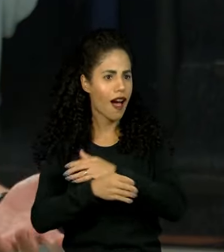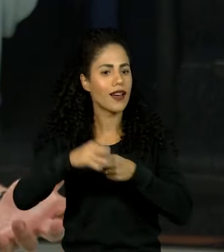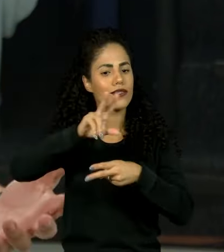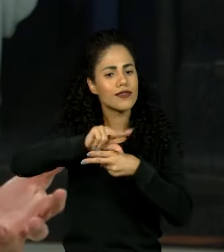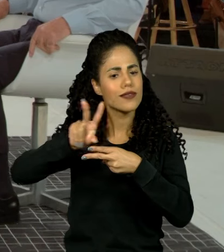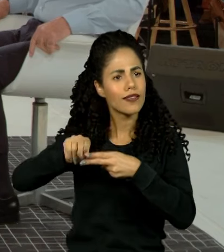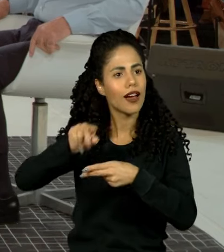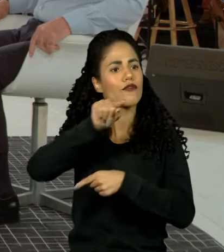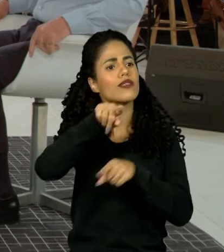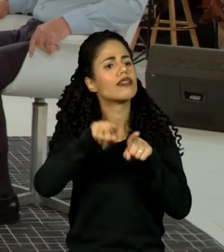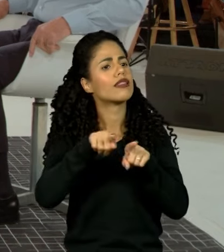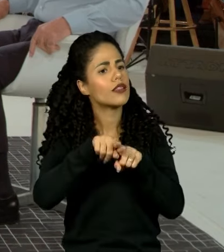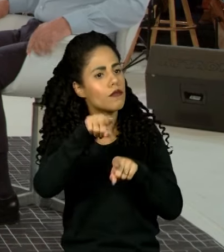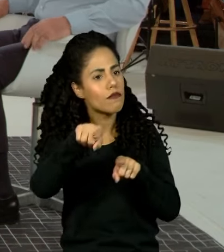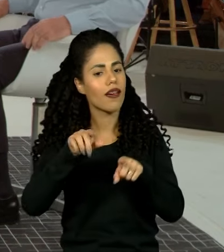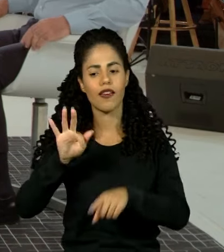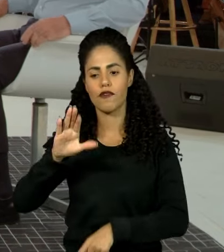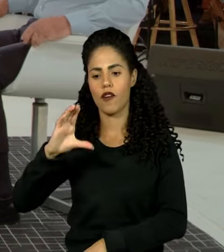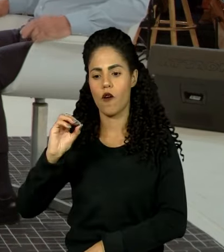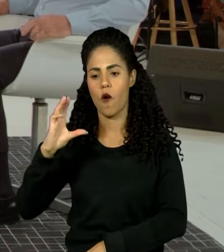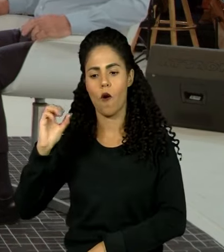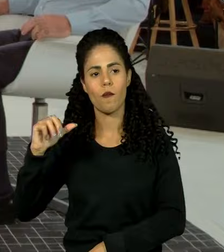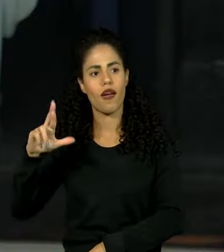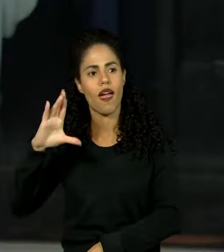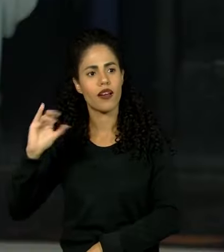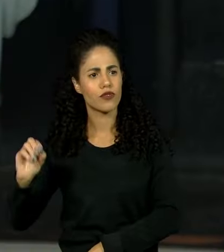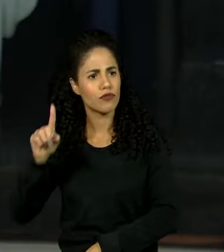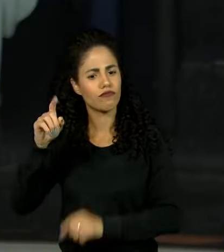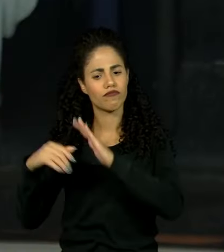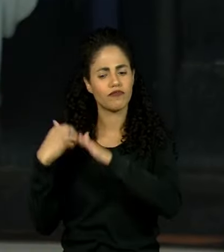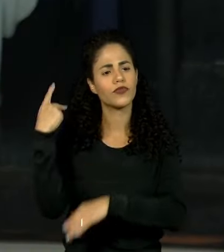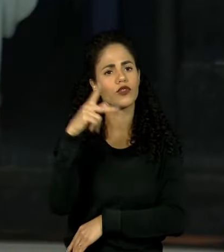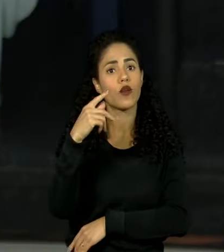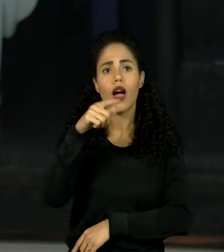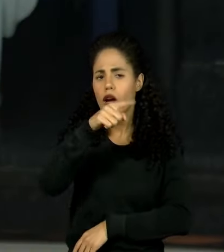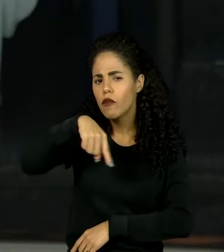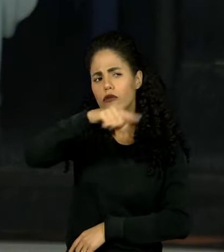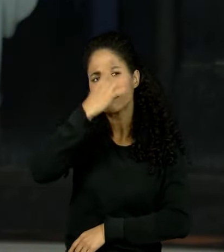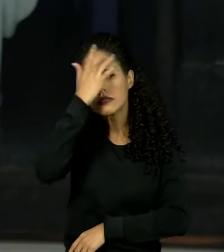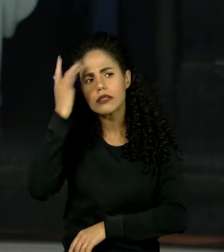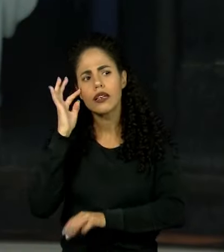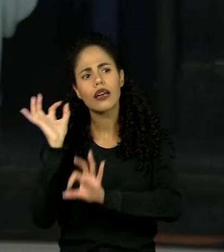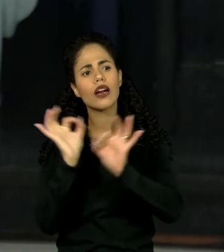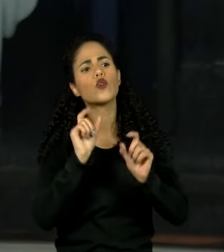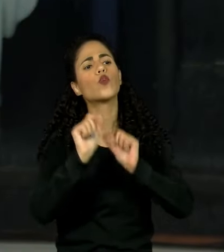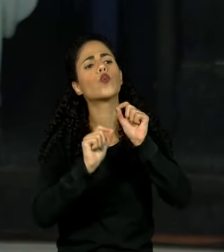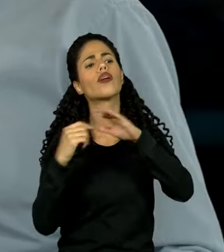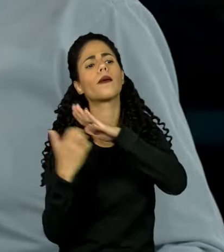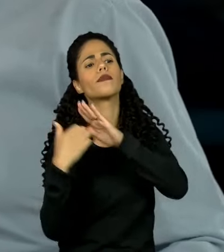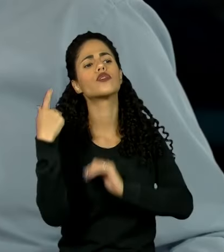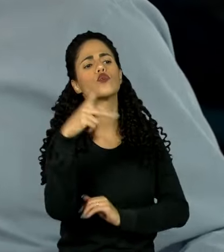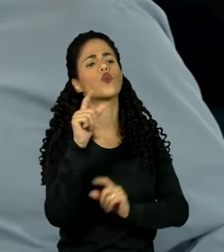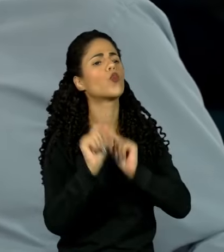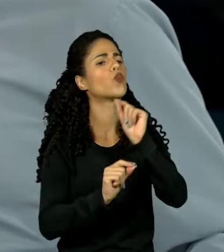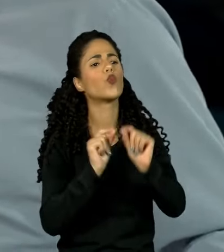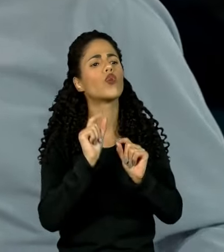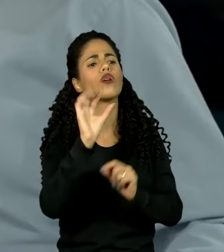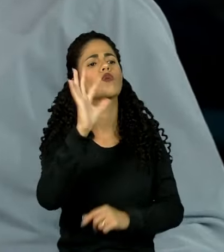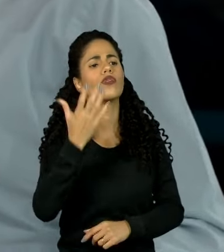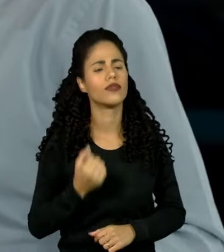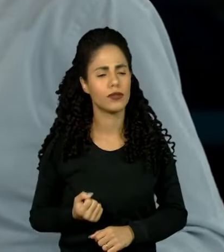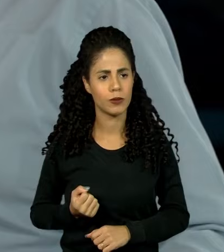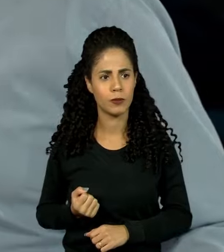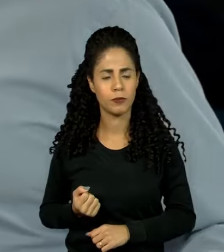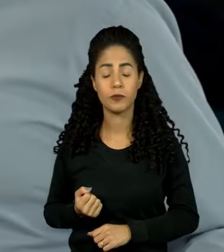sua casa F comércio é sua casa pras pessoas que estão acompanhando a gente em casa que que é Fecomércio como é que a gente explica o que que é fé comércio